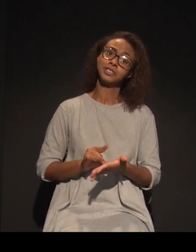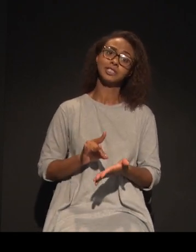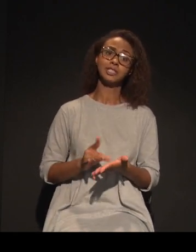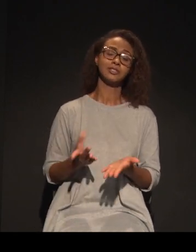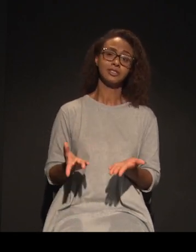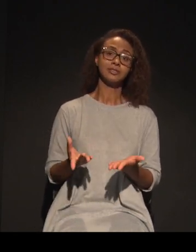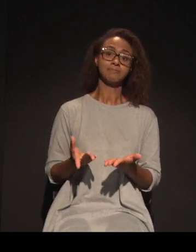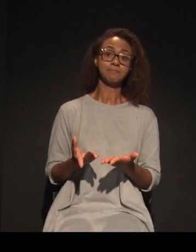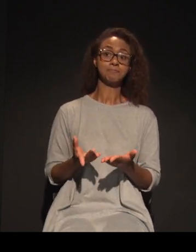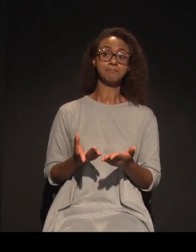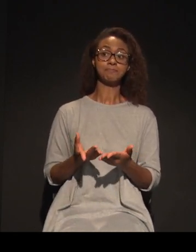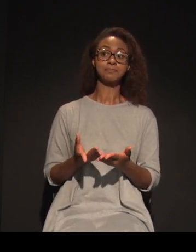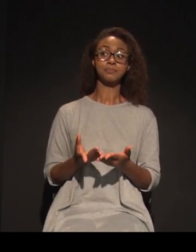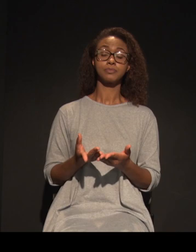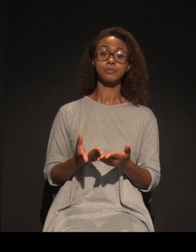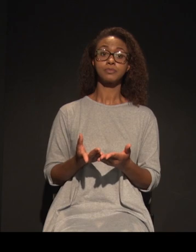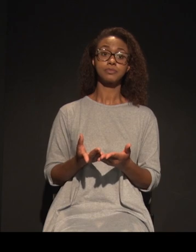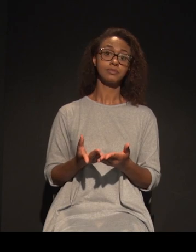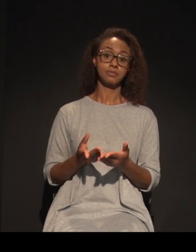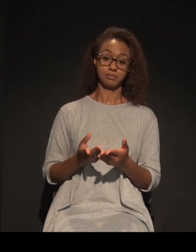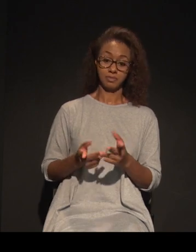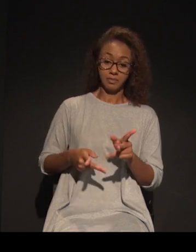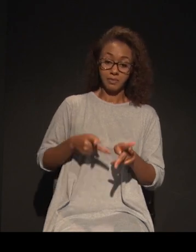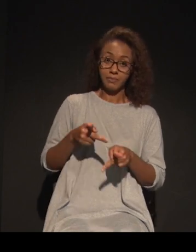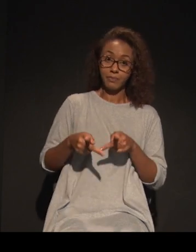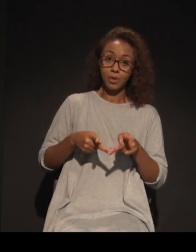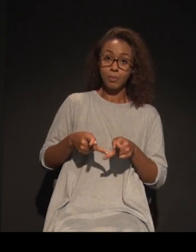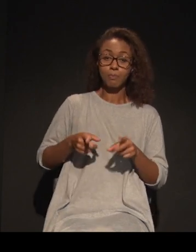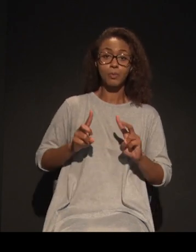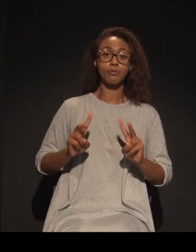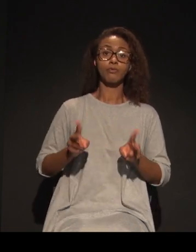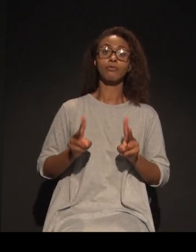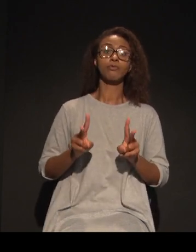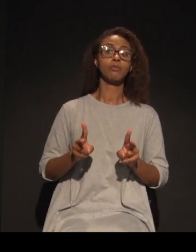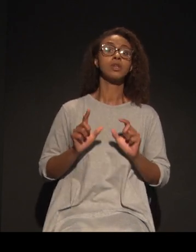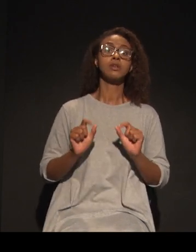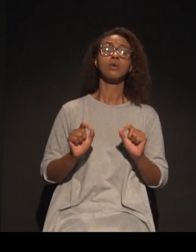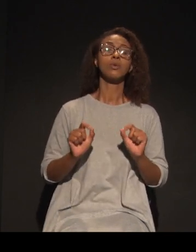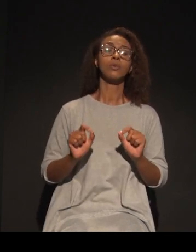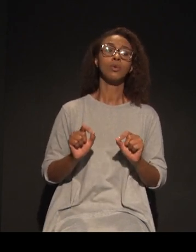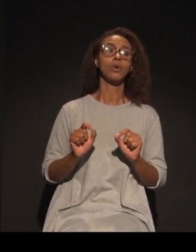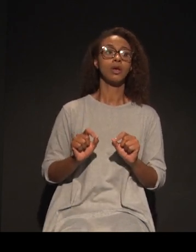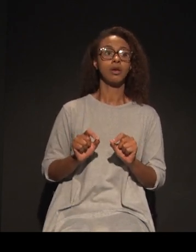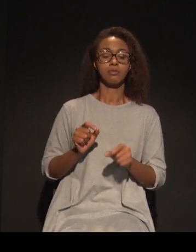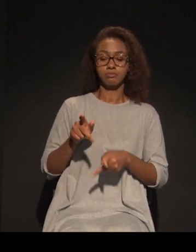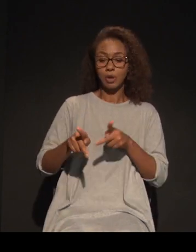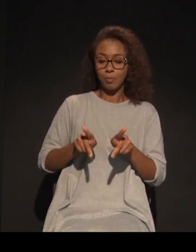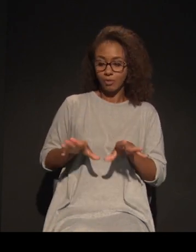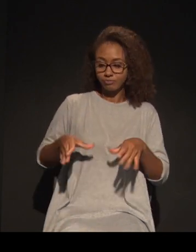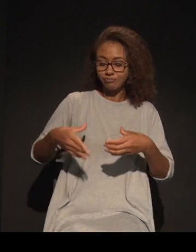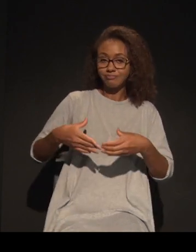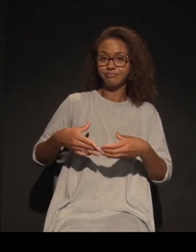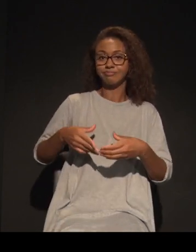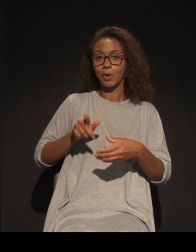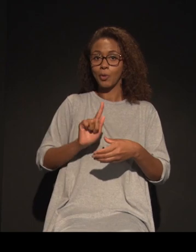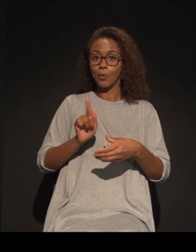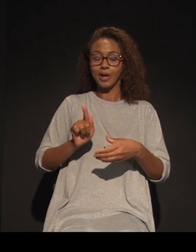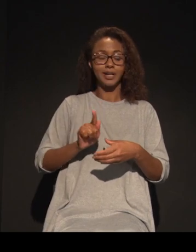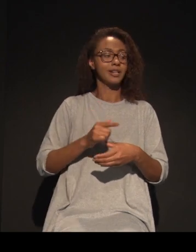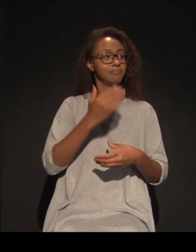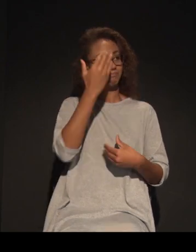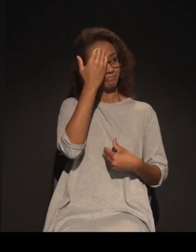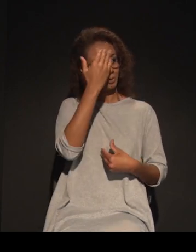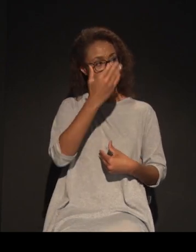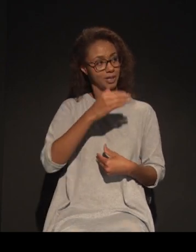de um mesmo grande povo né esse povo guarani a que a catarina nos trouxe obrigado